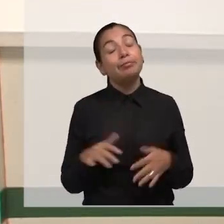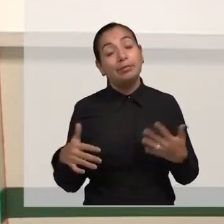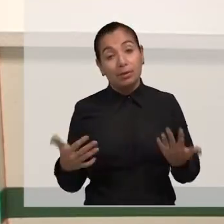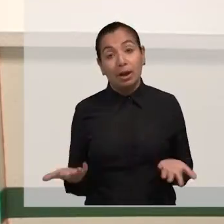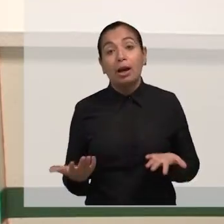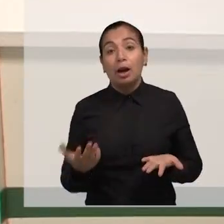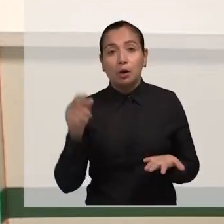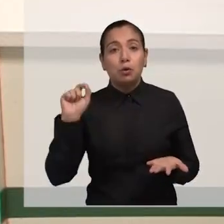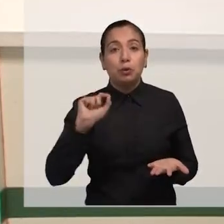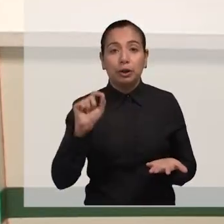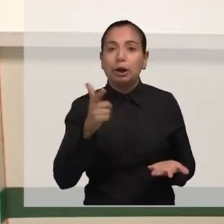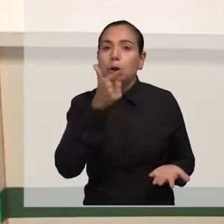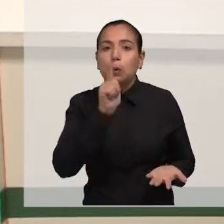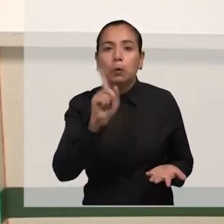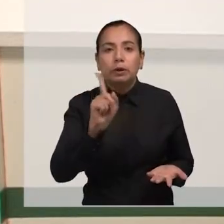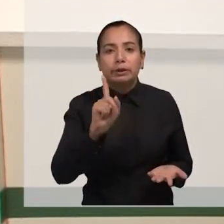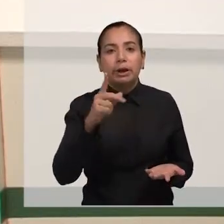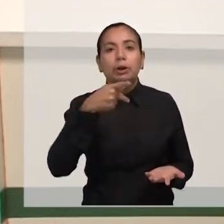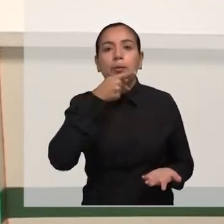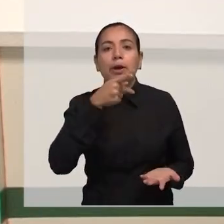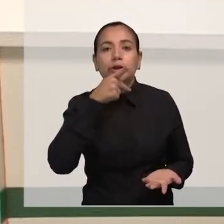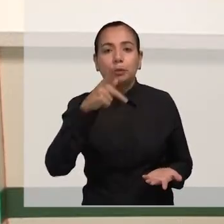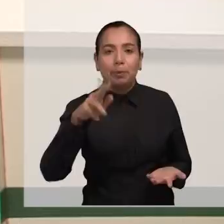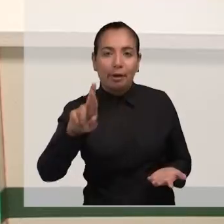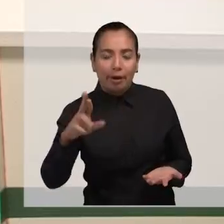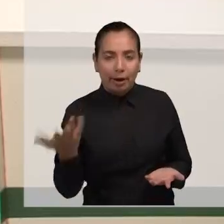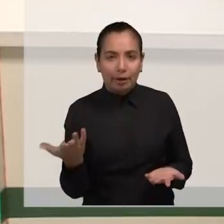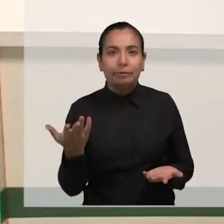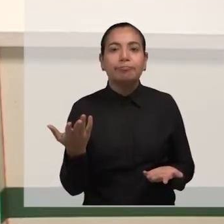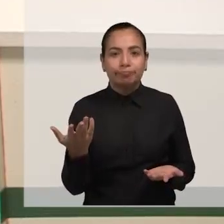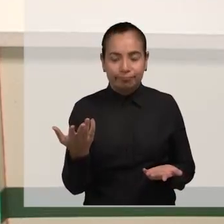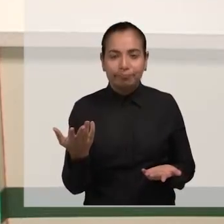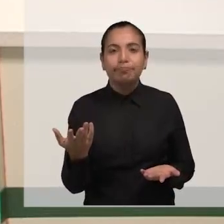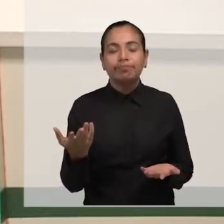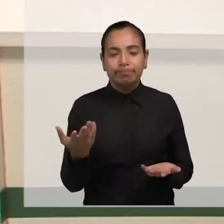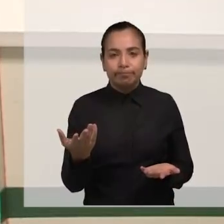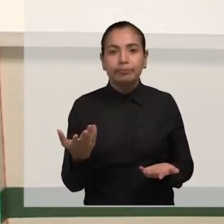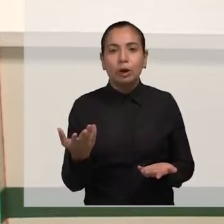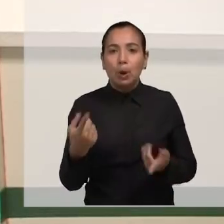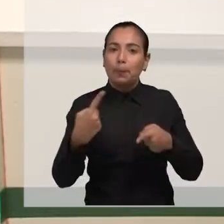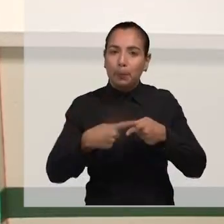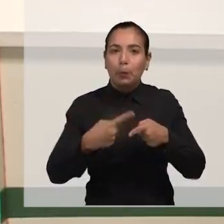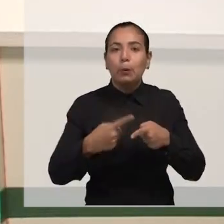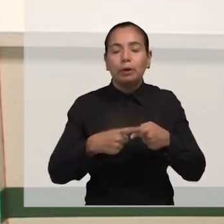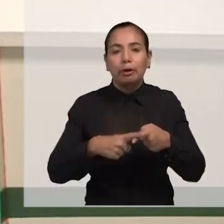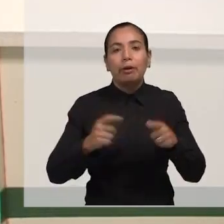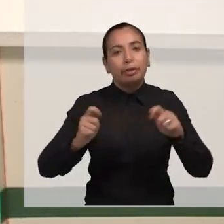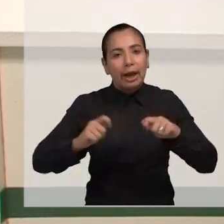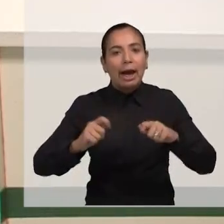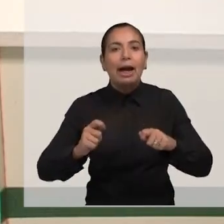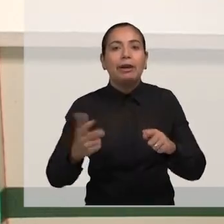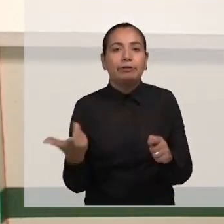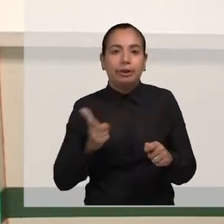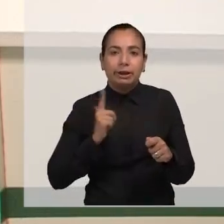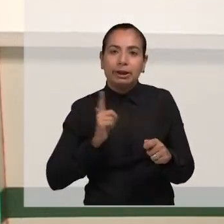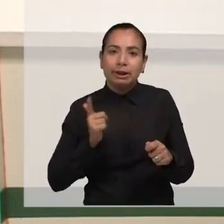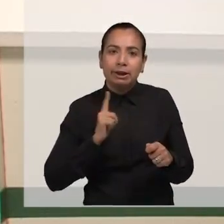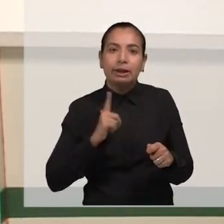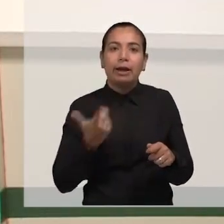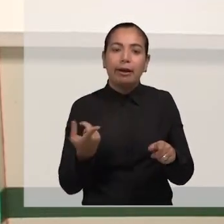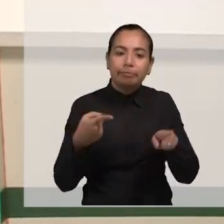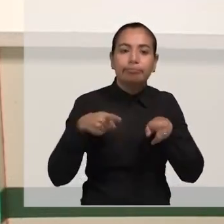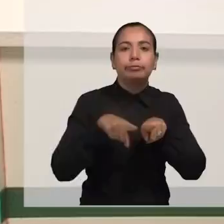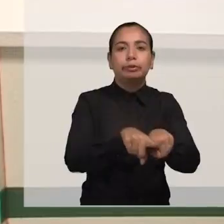Não conseguiu o PR, que foi um erro. Na minha avaliação era para ter foi cedido. Foi um maior erro, era para ter fechado o Magno Malta. Aí ela